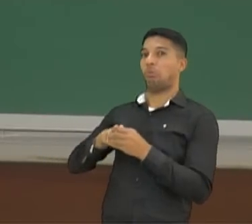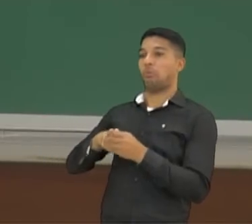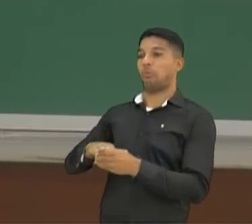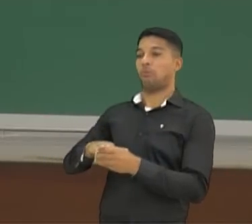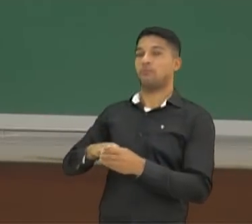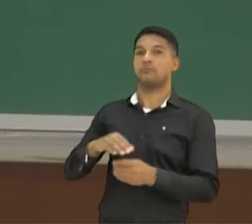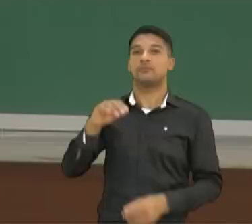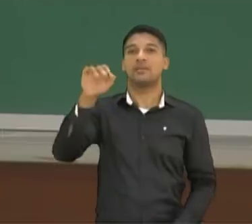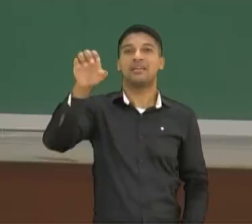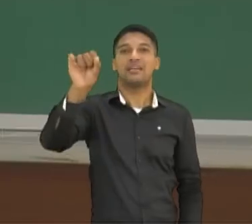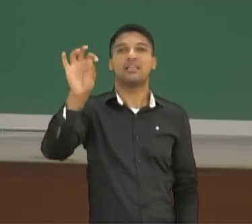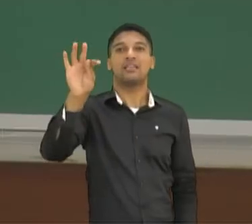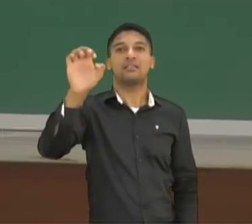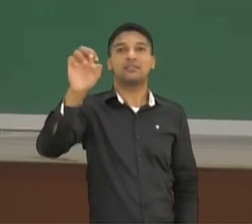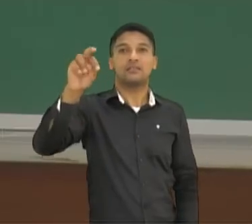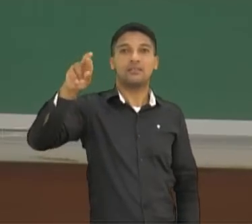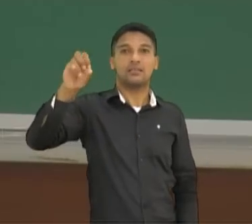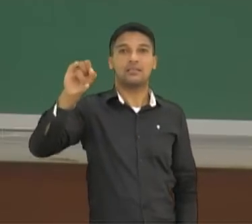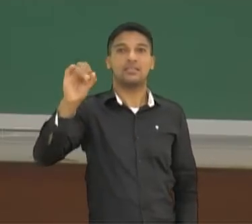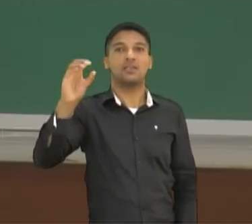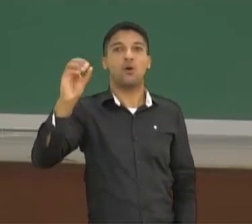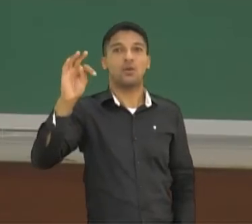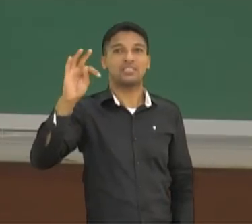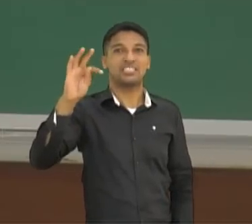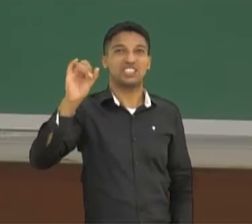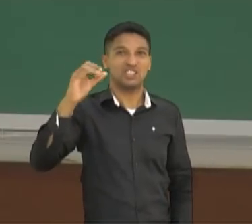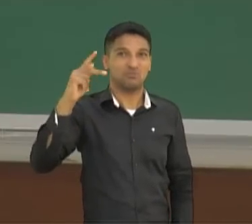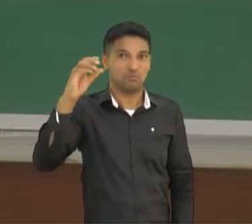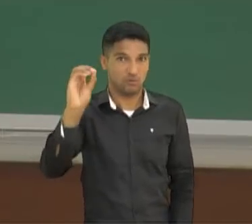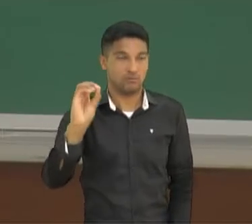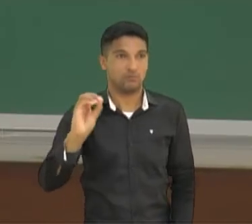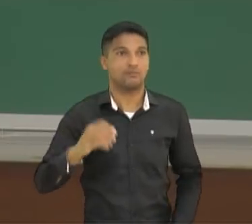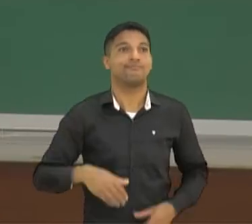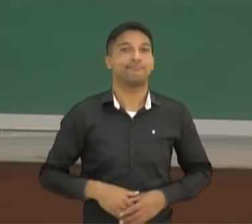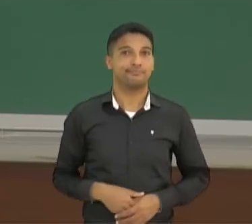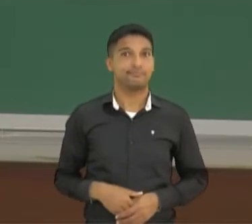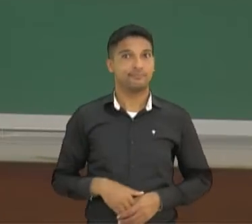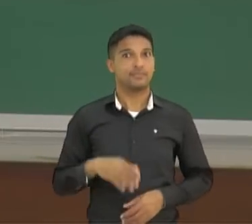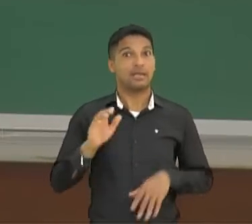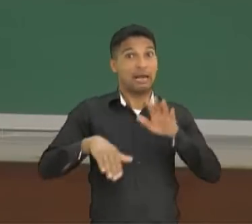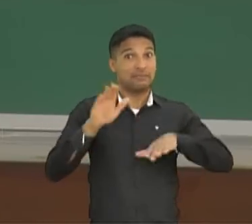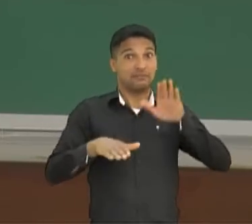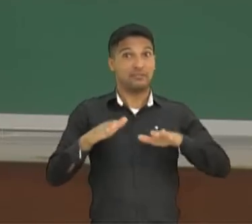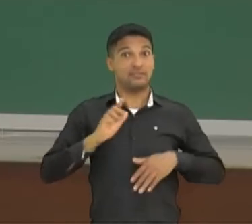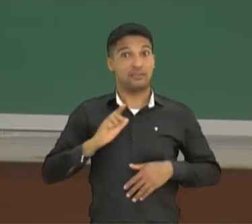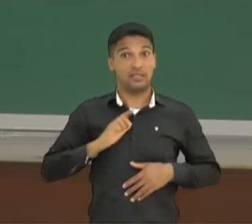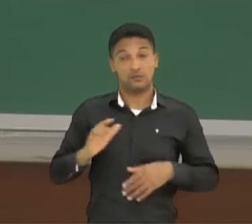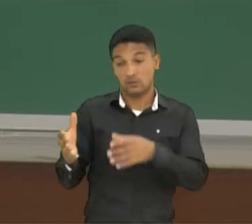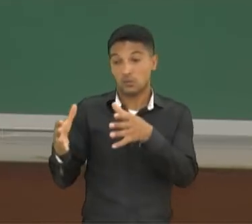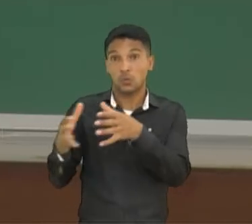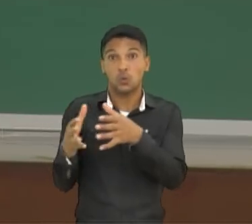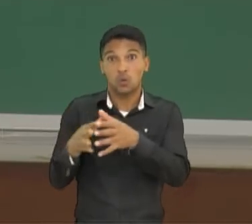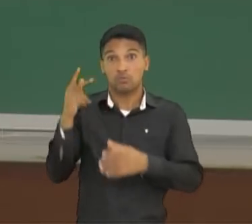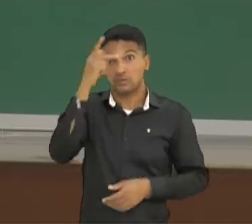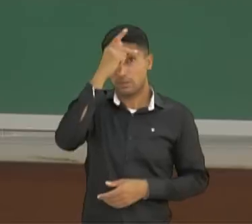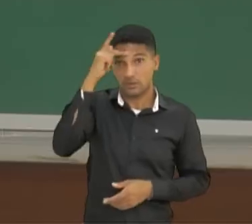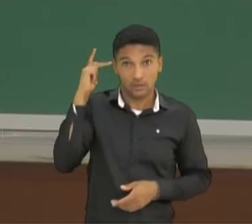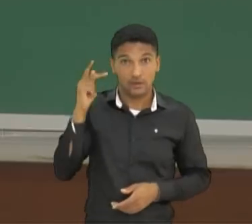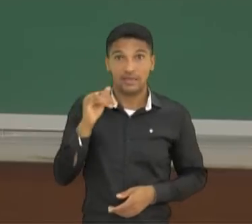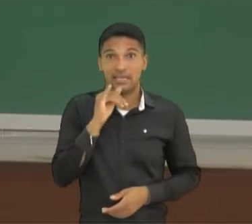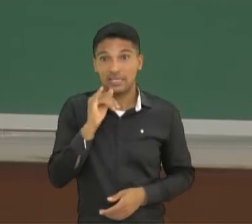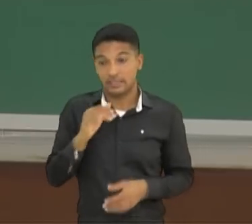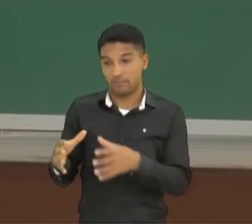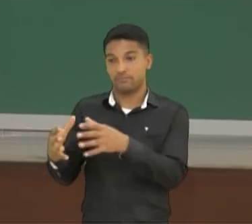partir de uma imagem, né? Por exemplo, Normalmente nós sempre associamos